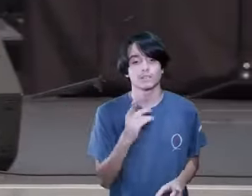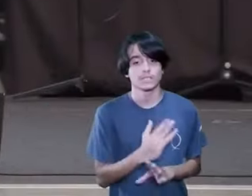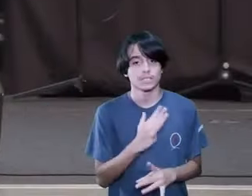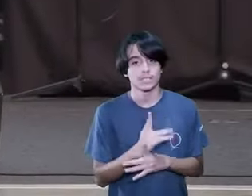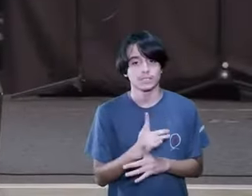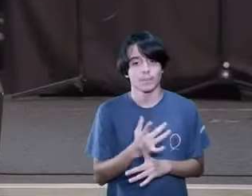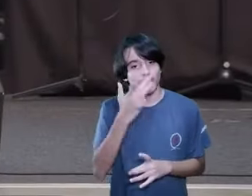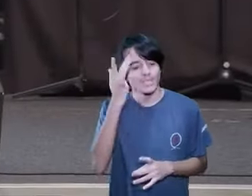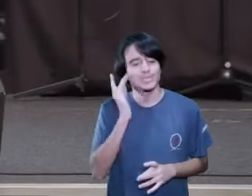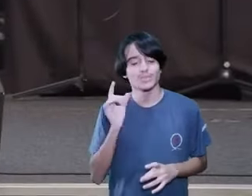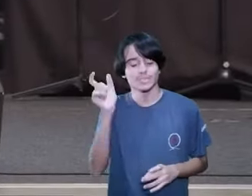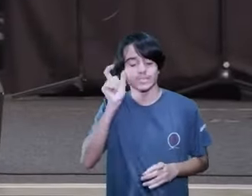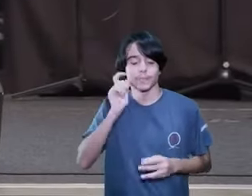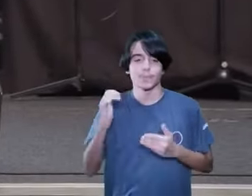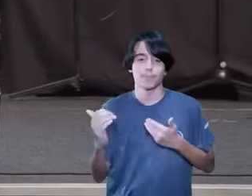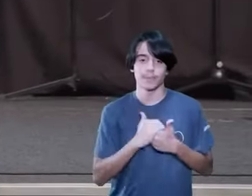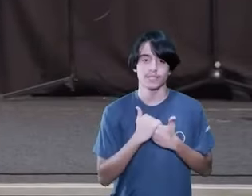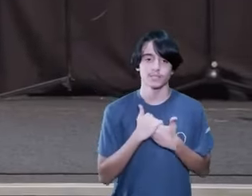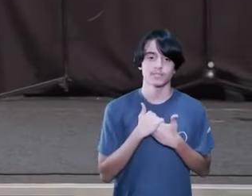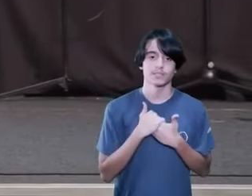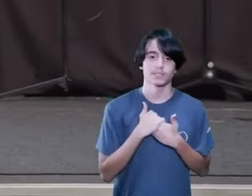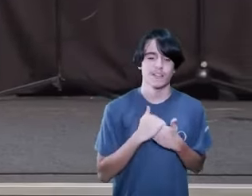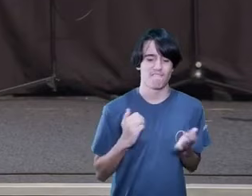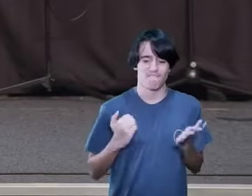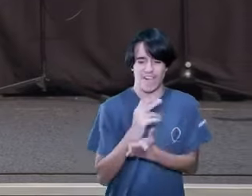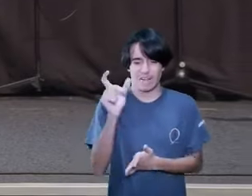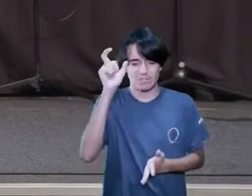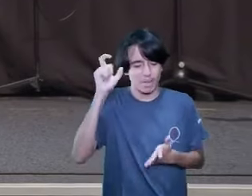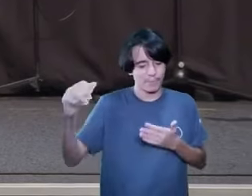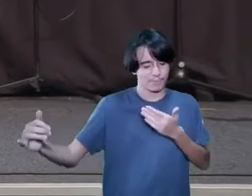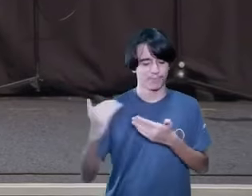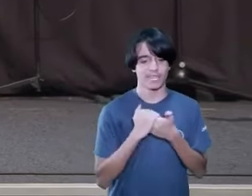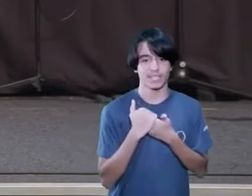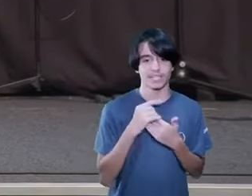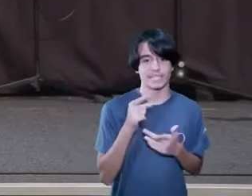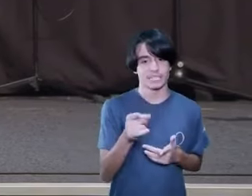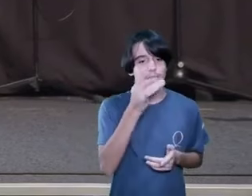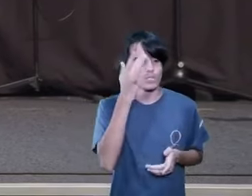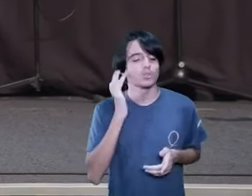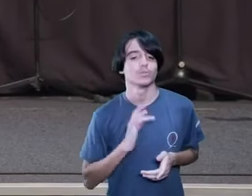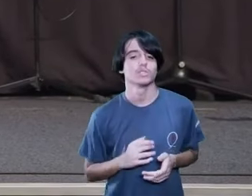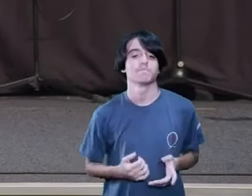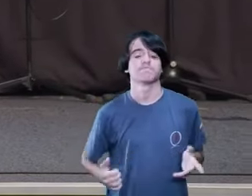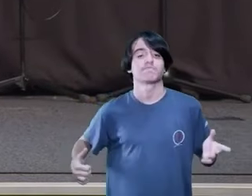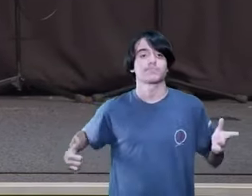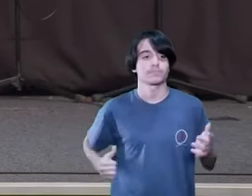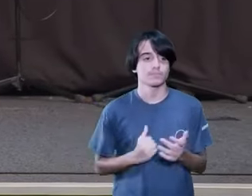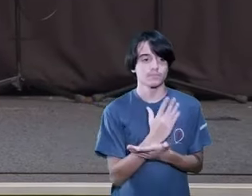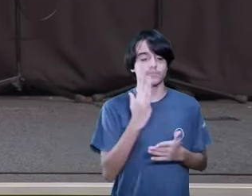Um endemoniado. Legião. Era muito demônio.